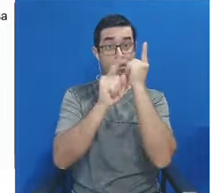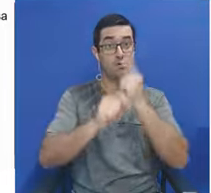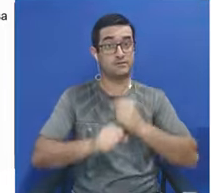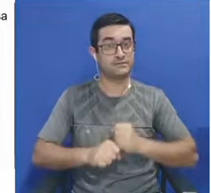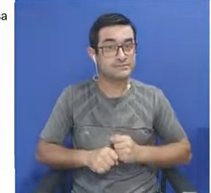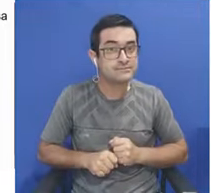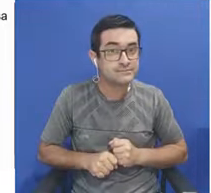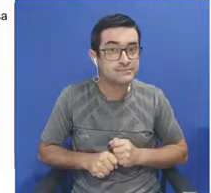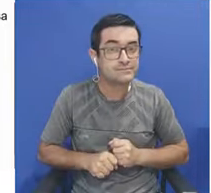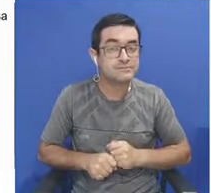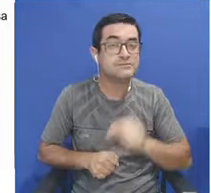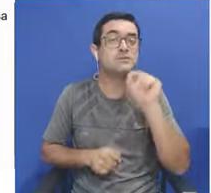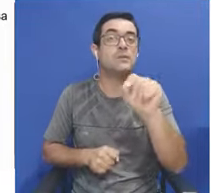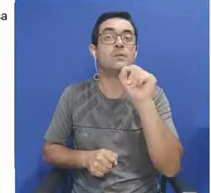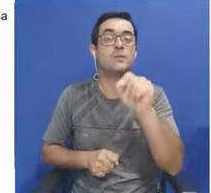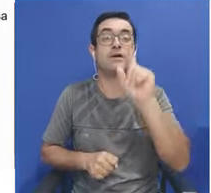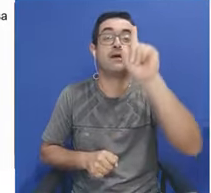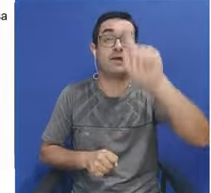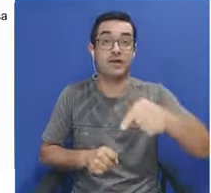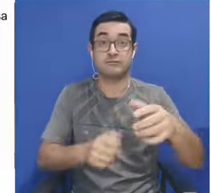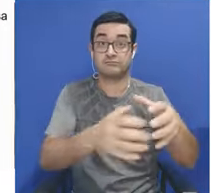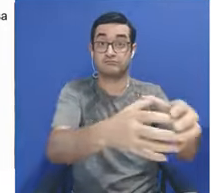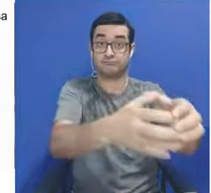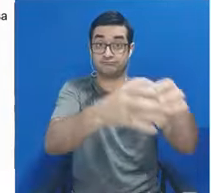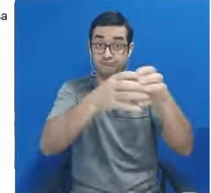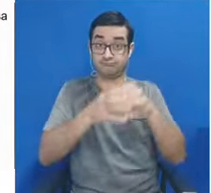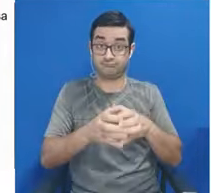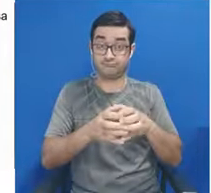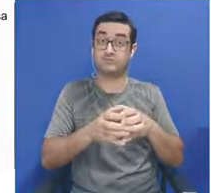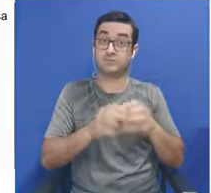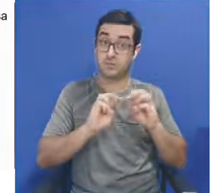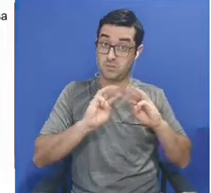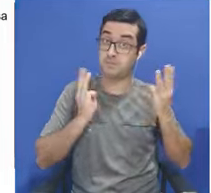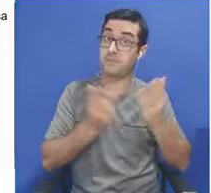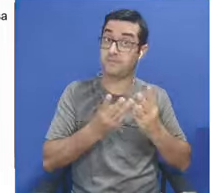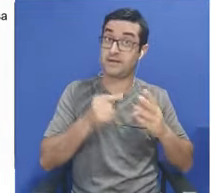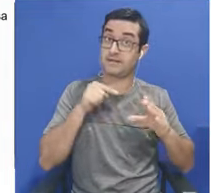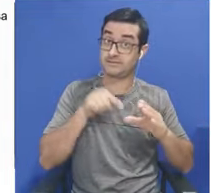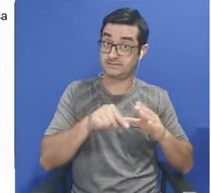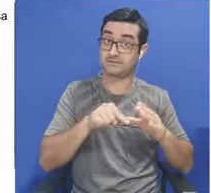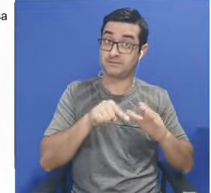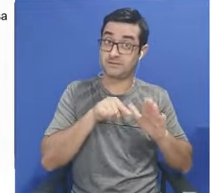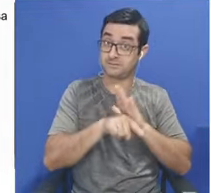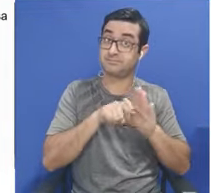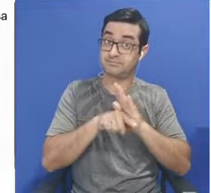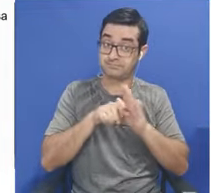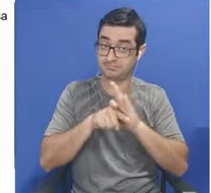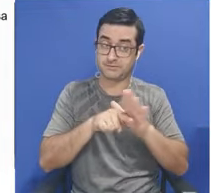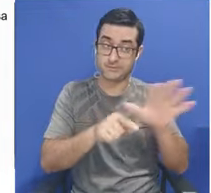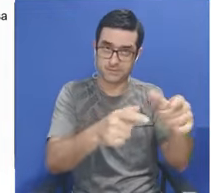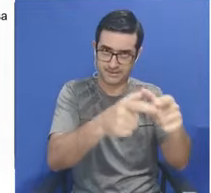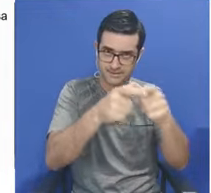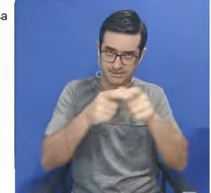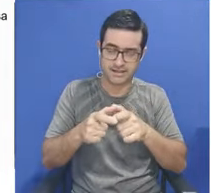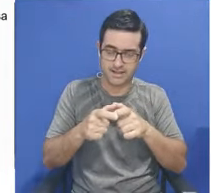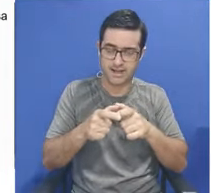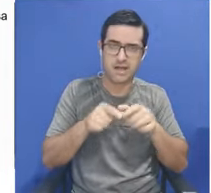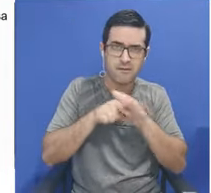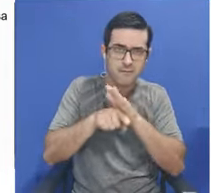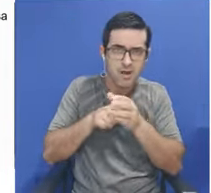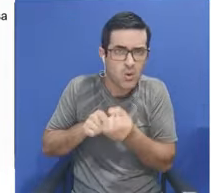massa. Eu peguei a minha amostra e determinei a quantidade em massa de cada um lá na minha amostra.